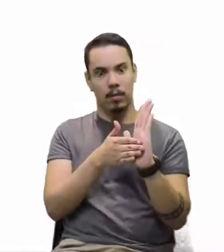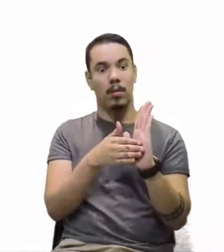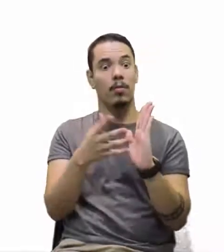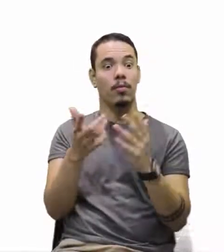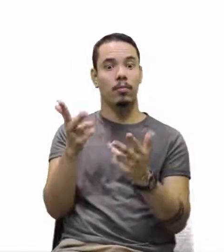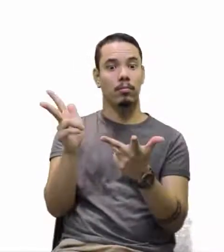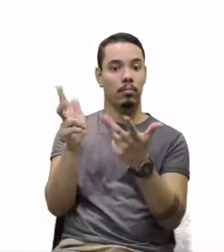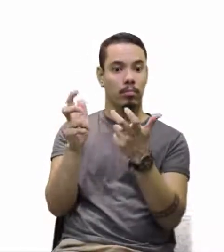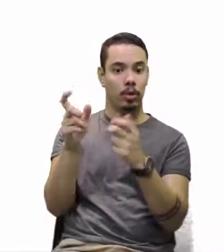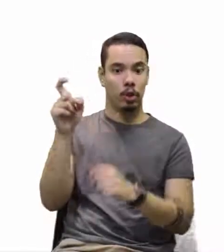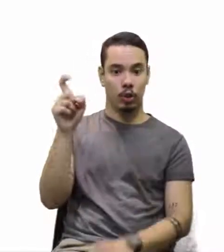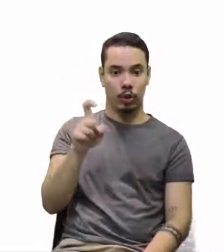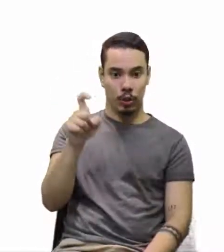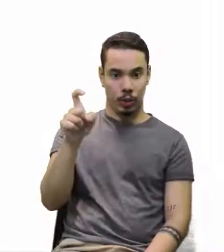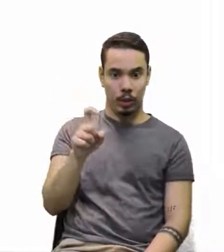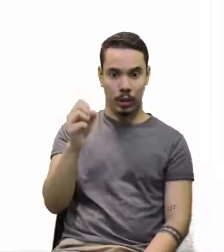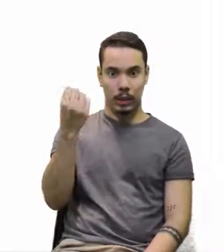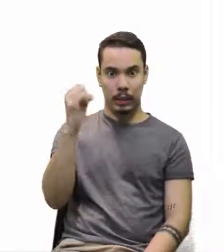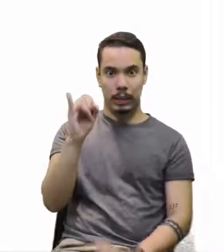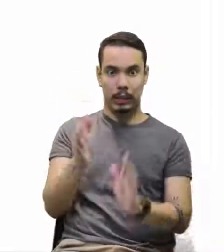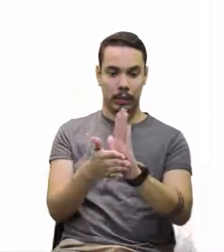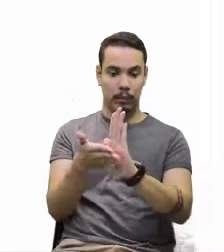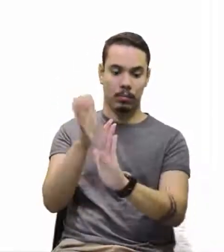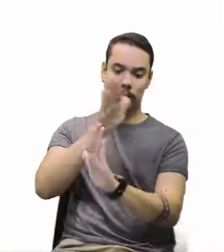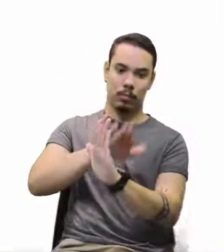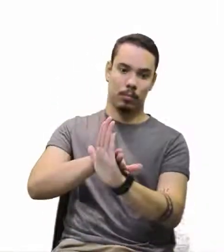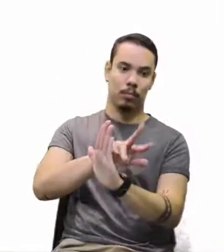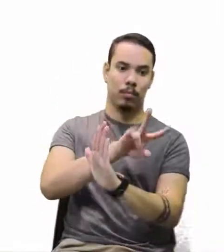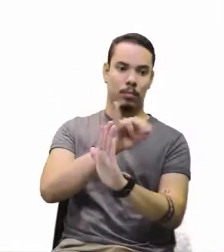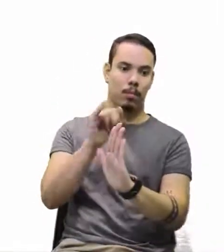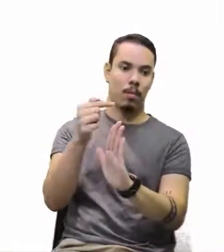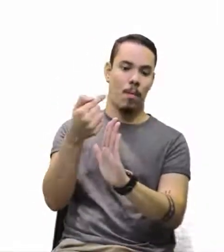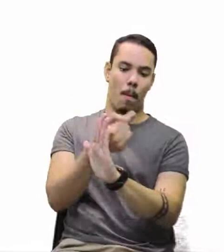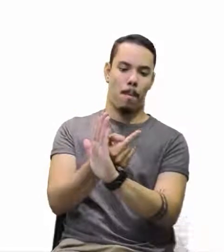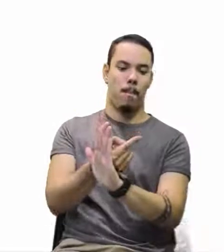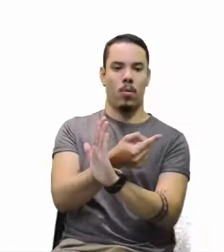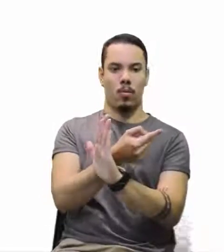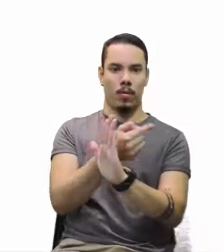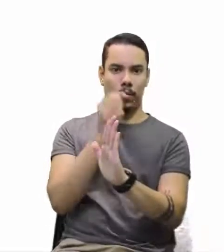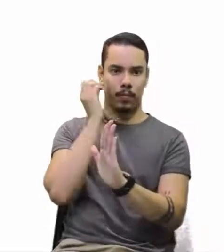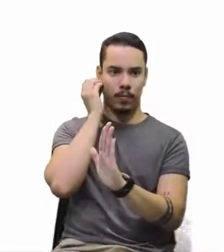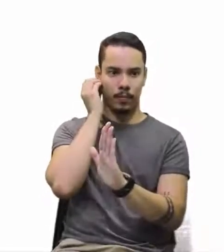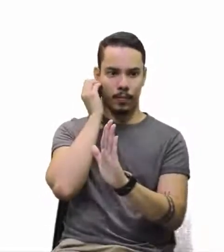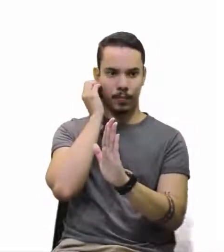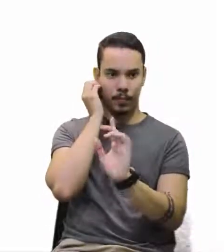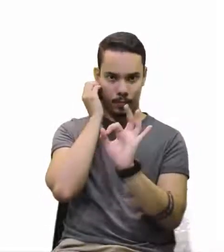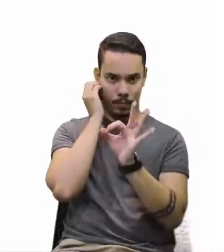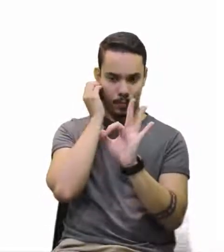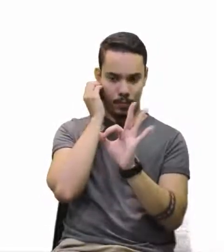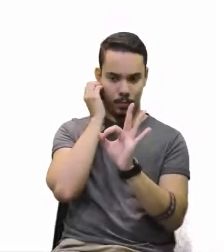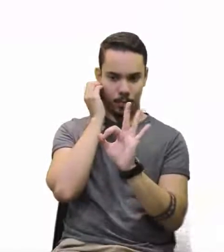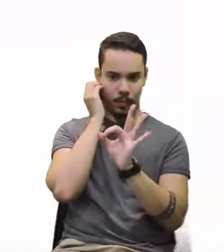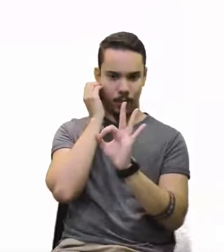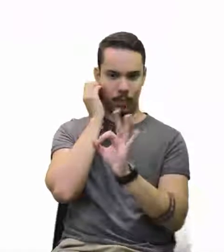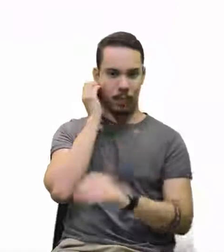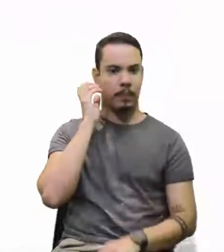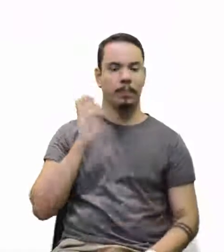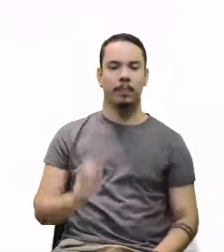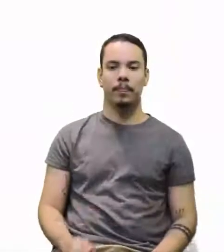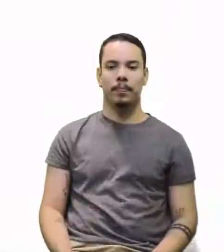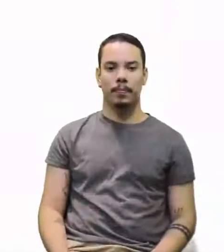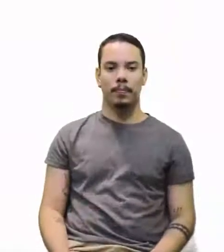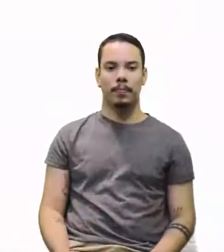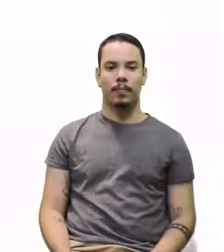o x. Se você olhar a flecha do outro lado, vai estar saindo a pontinha da flecha. Certo? Então,